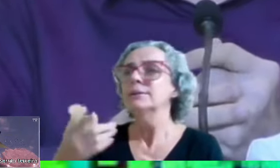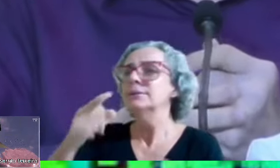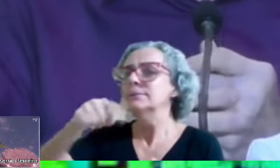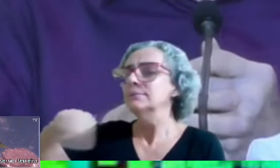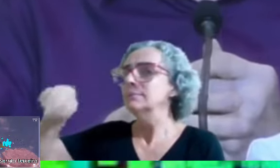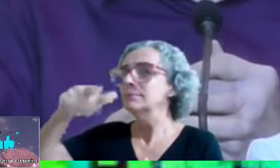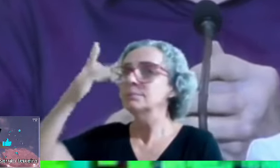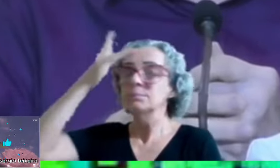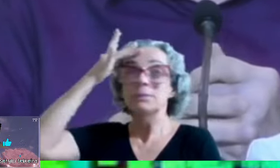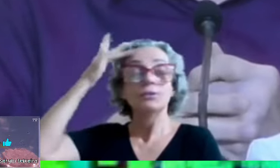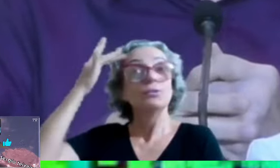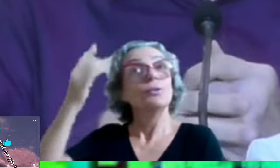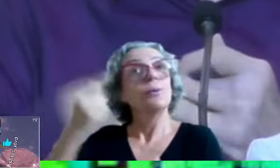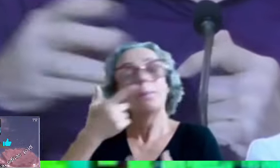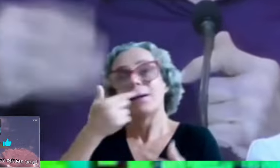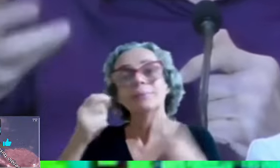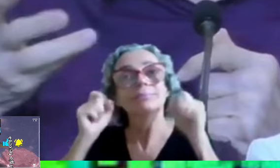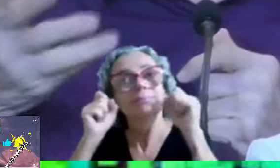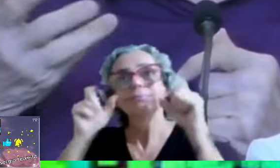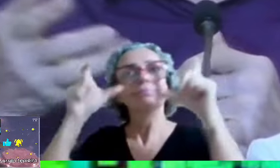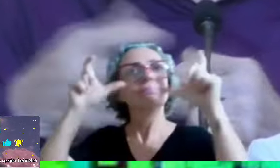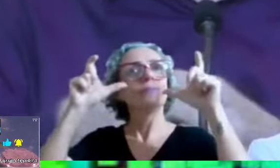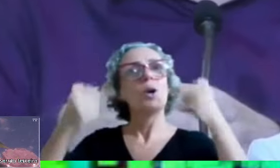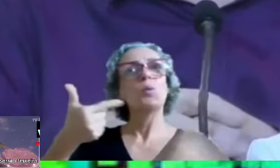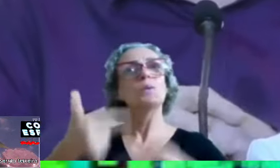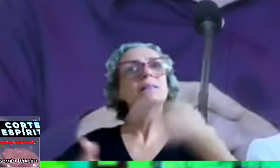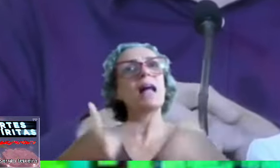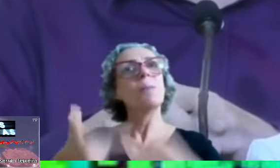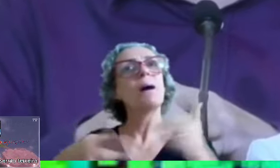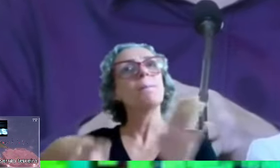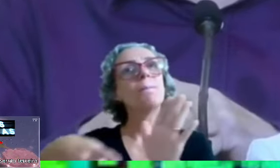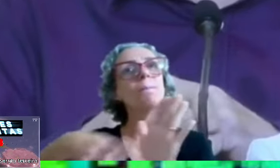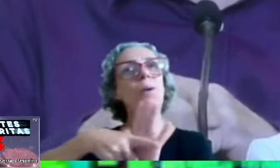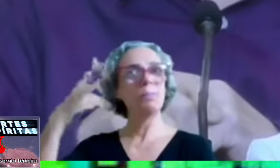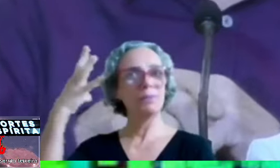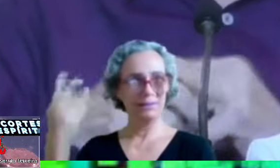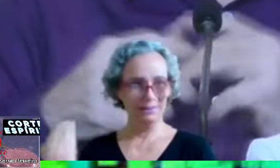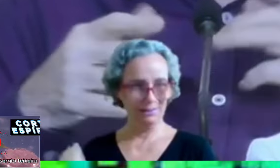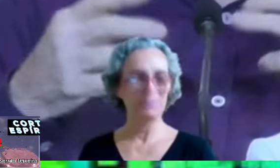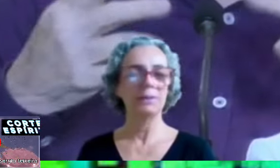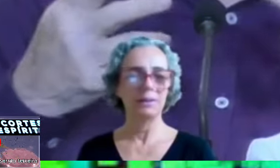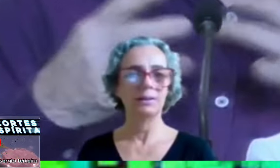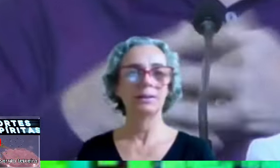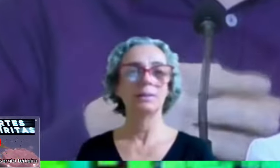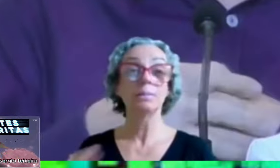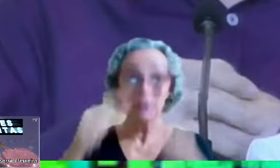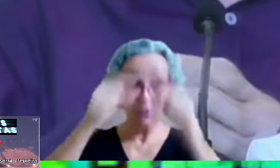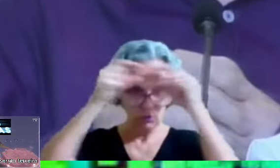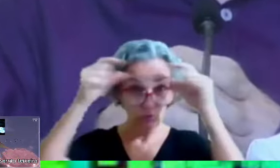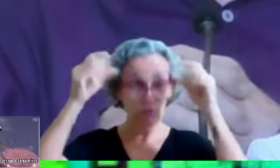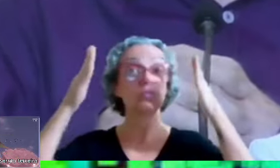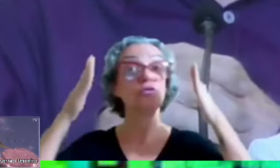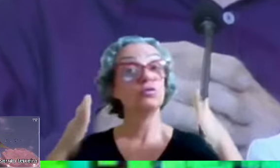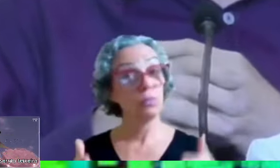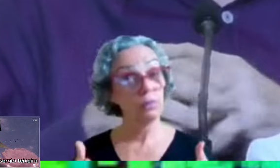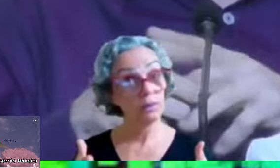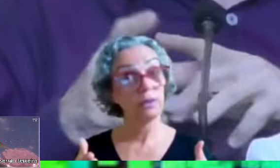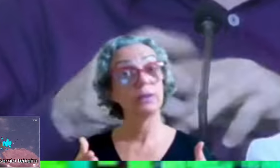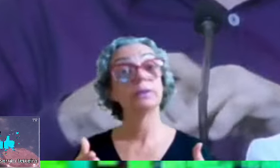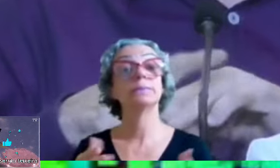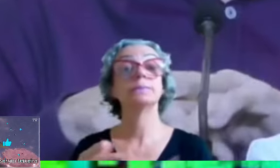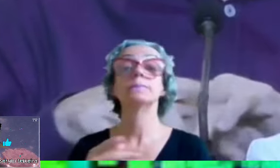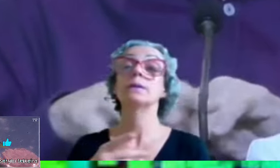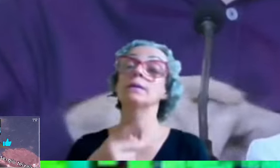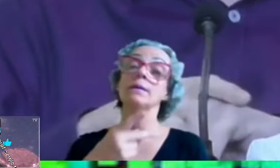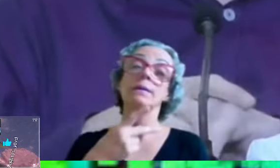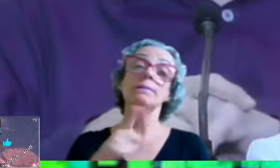espíritas. Então, Joana de Ângeles também narrou a vida da grande trabalhadora do Evangelho,